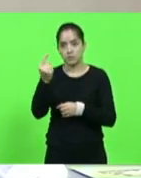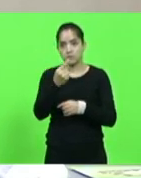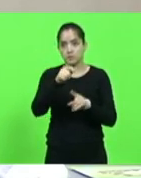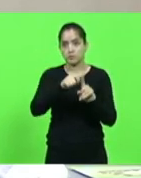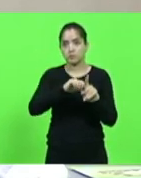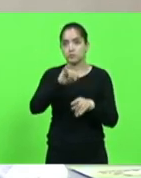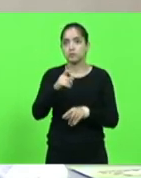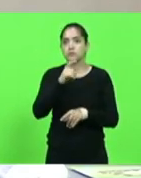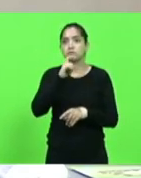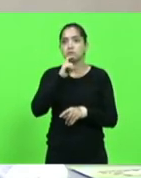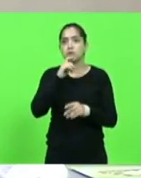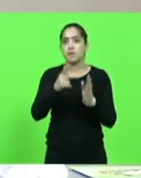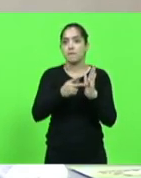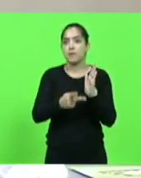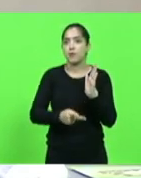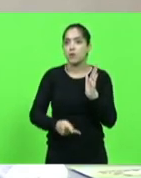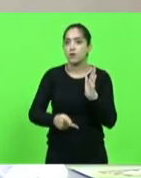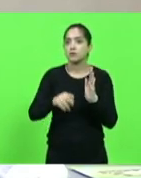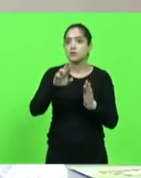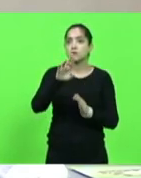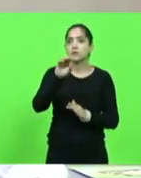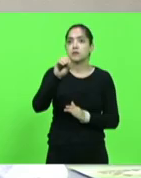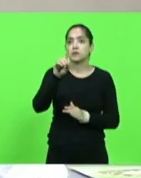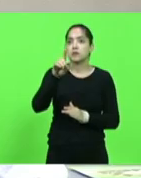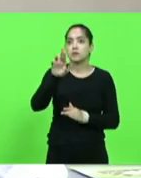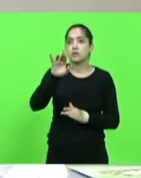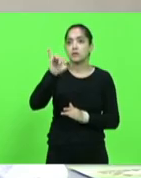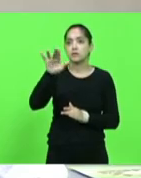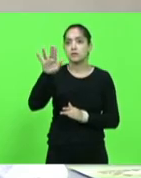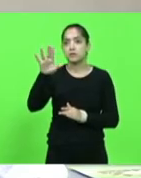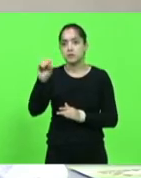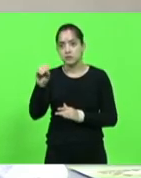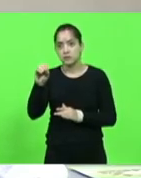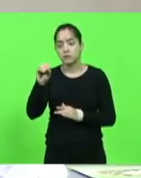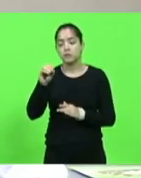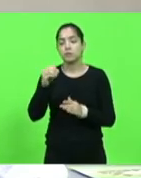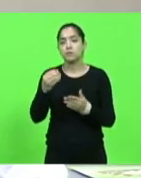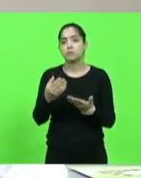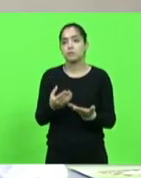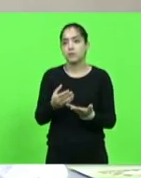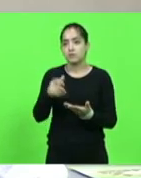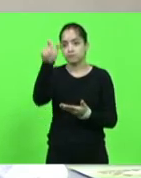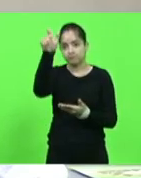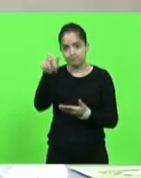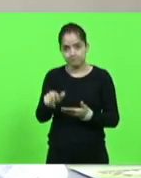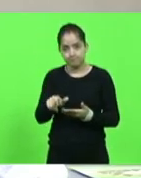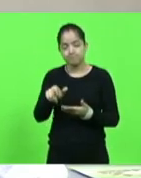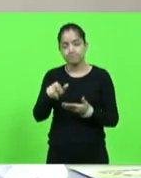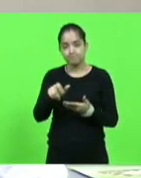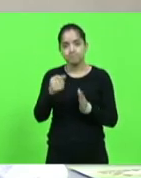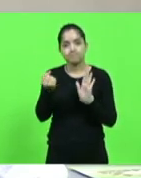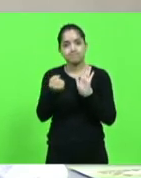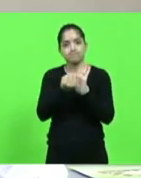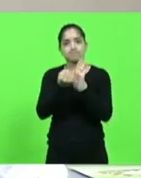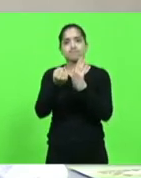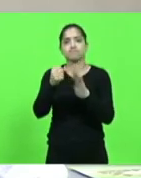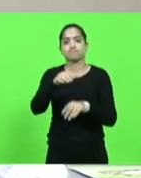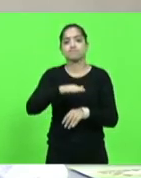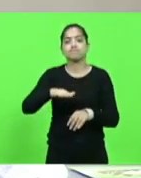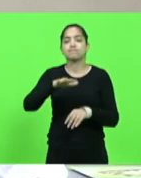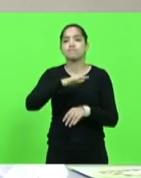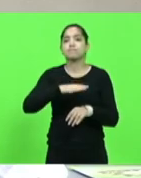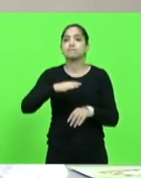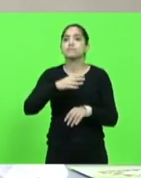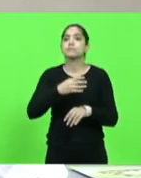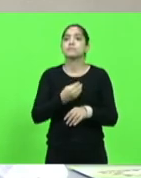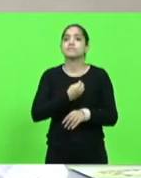poeta múltiplo artista Rodrigo Diarro, que foi figura marcante à vida cultural dessa capital